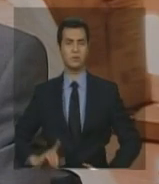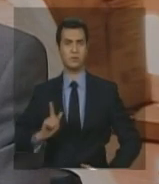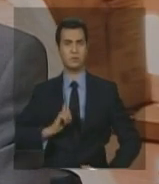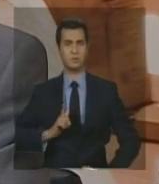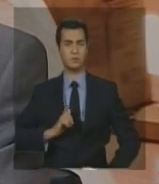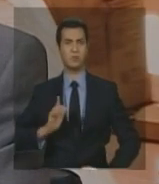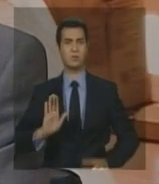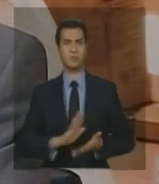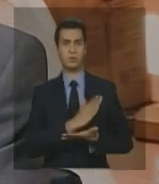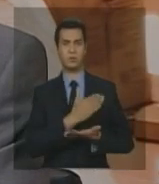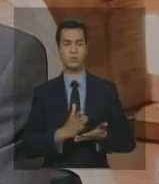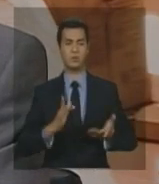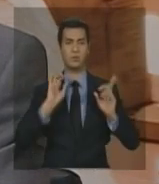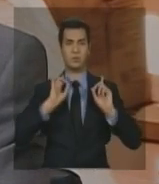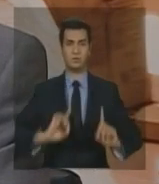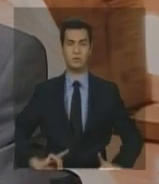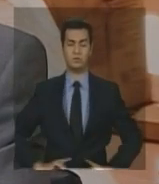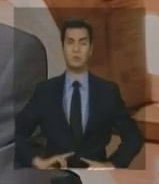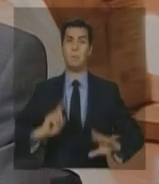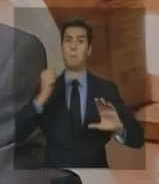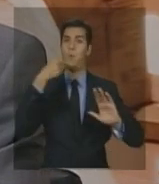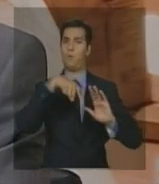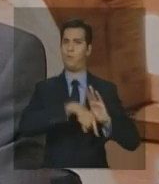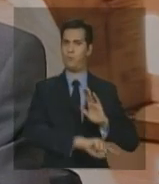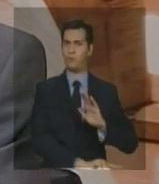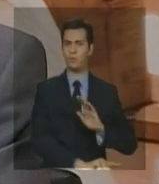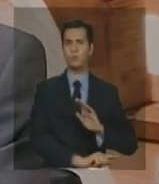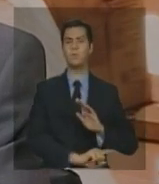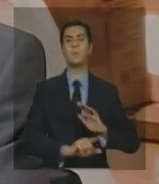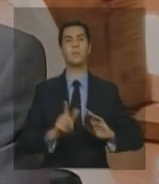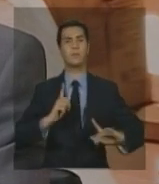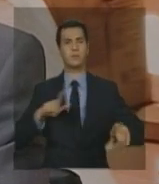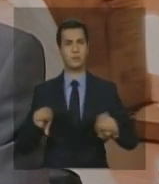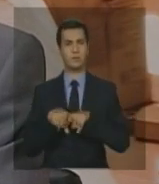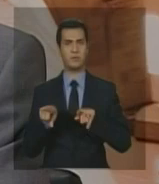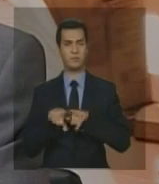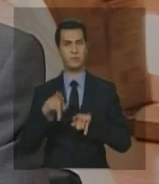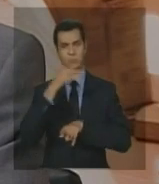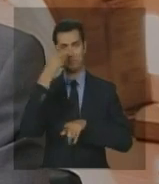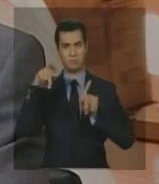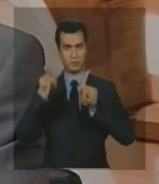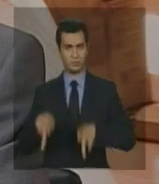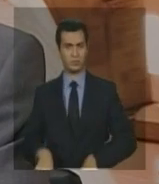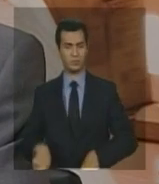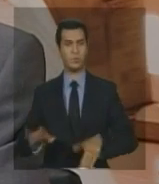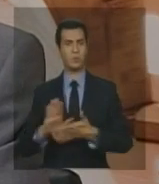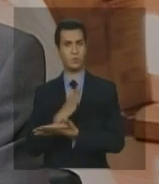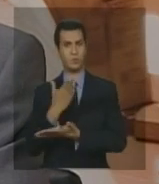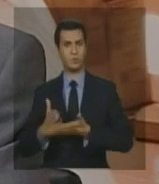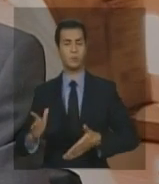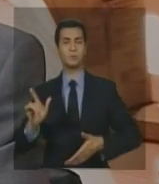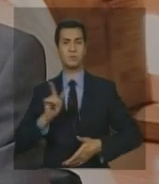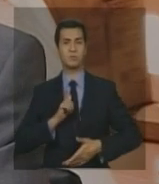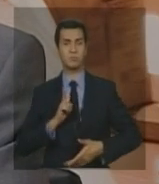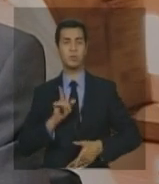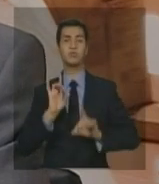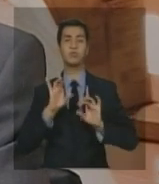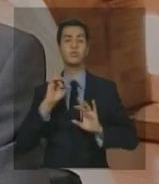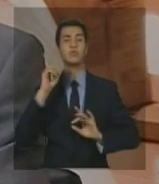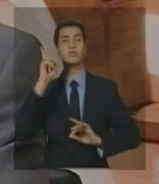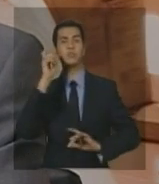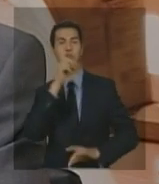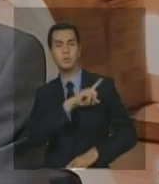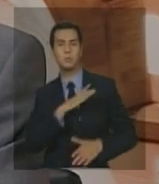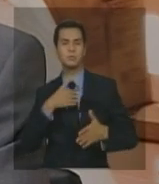consideradas deficiências mais severas, né? Nós temos as pessoas que se identificaram com dificuldades